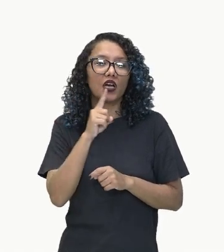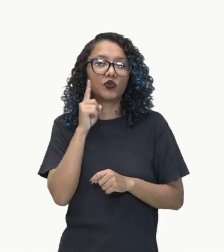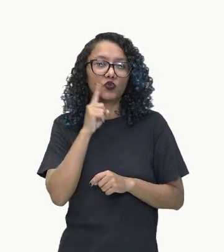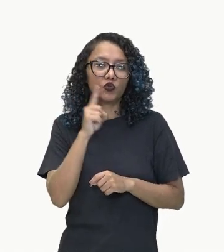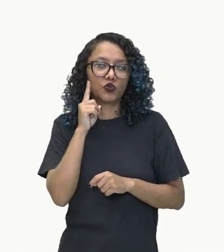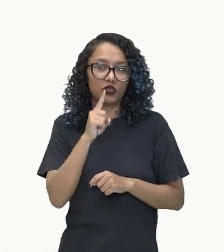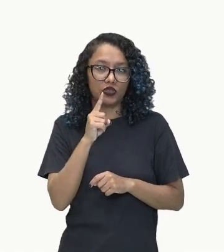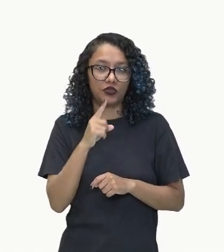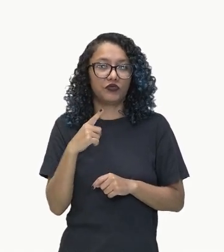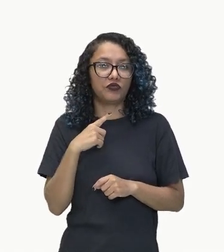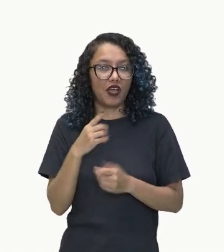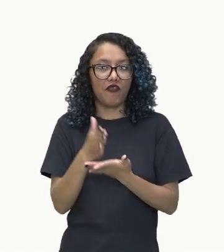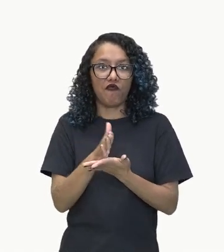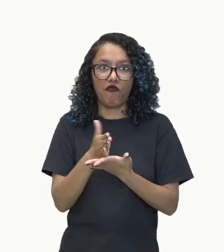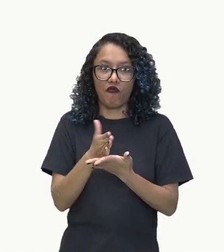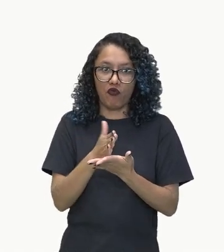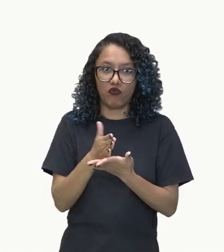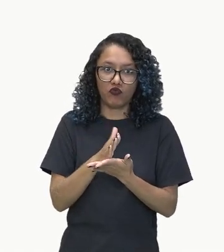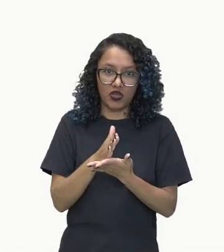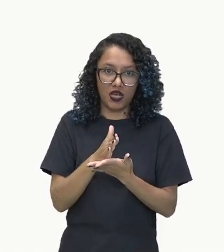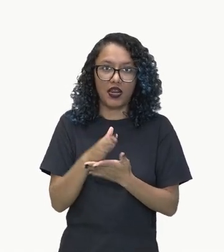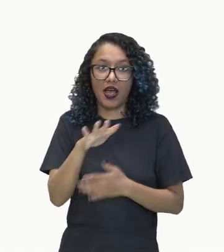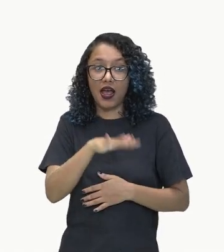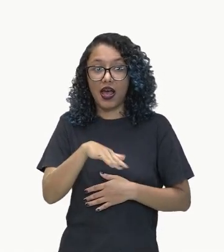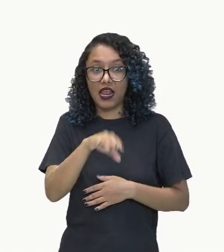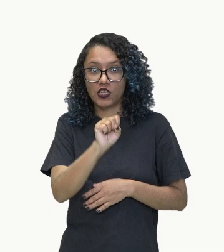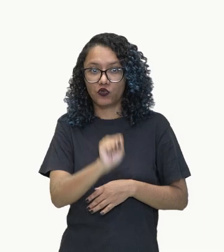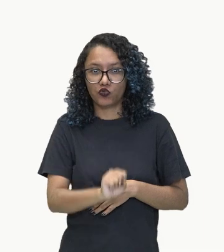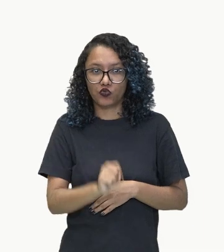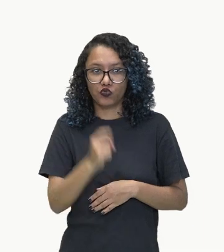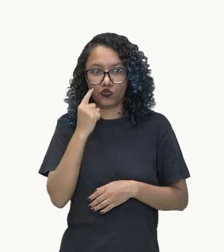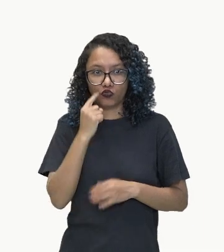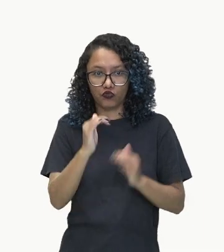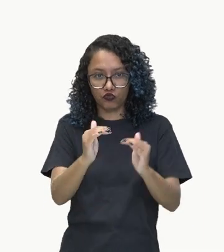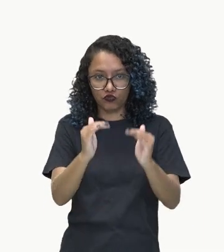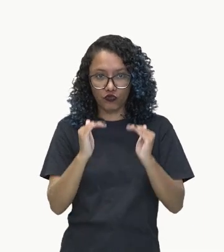fronteira com os Estados Unidos e ali, aqui também ao